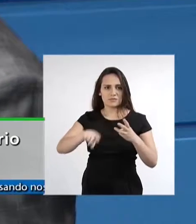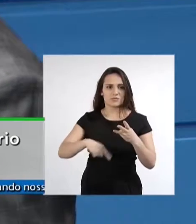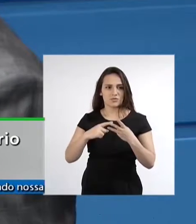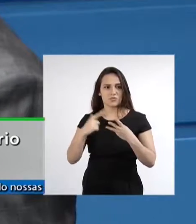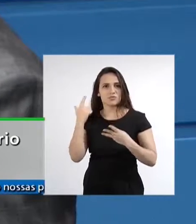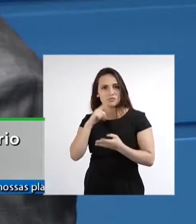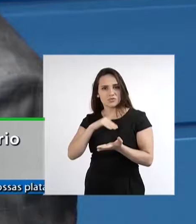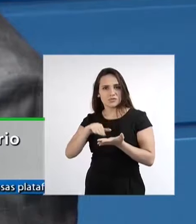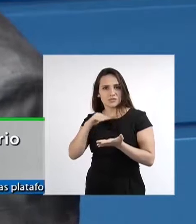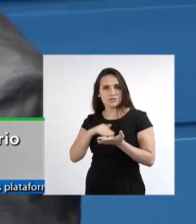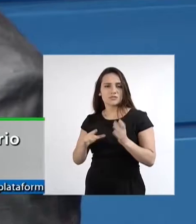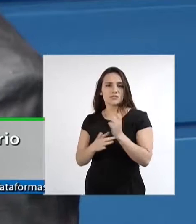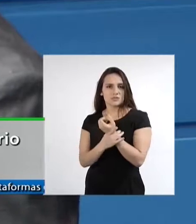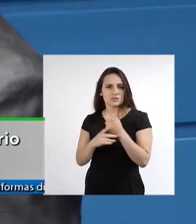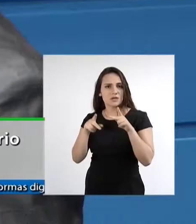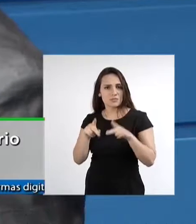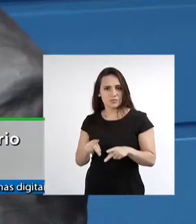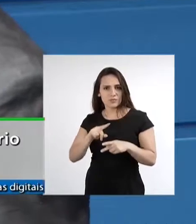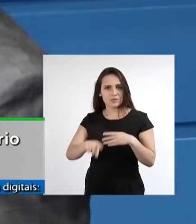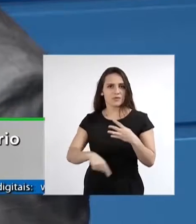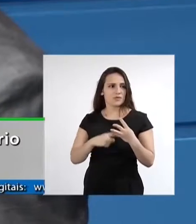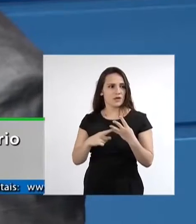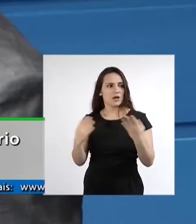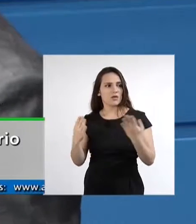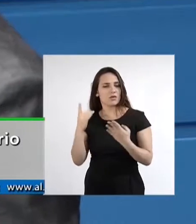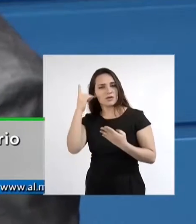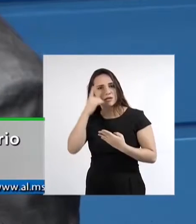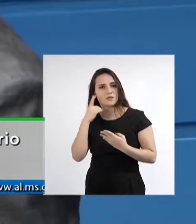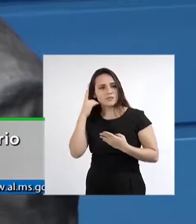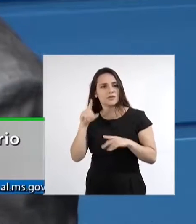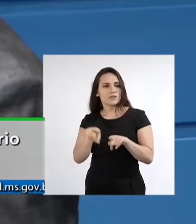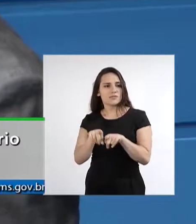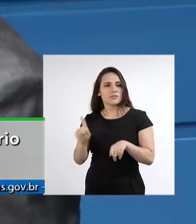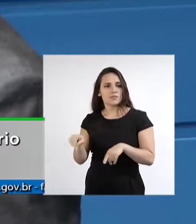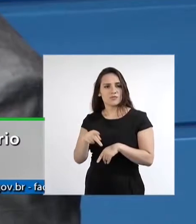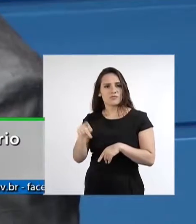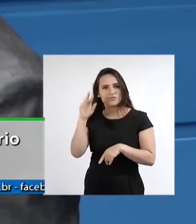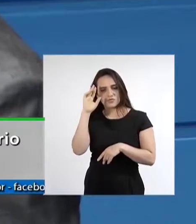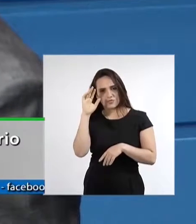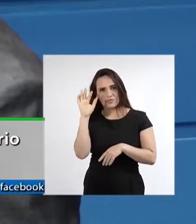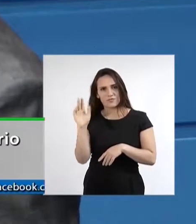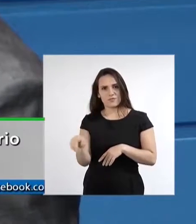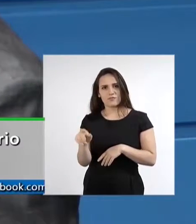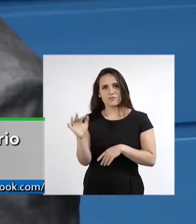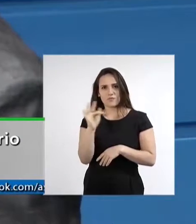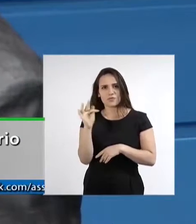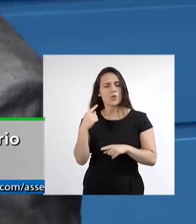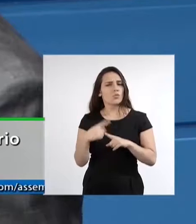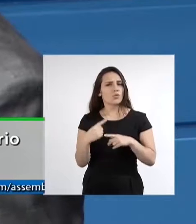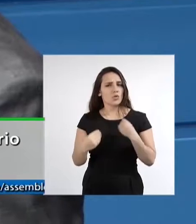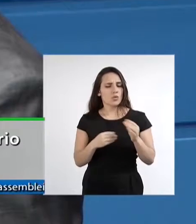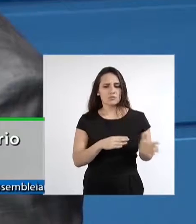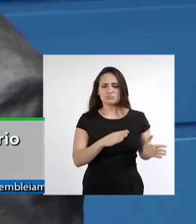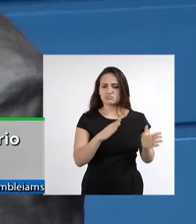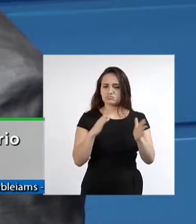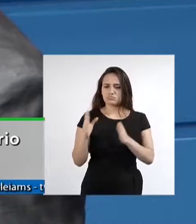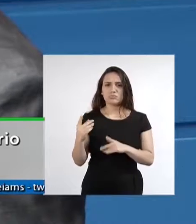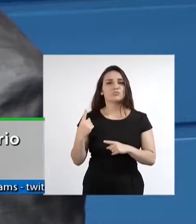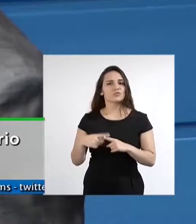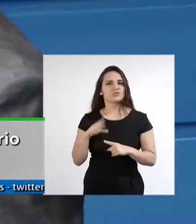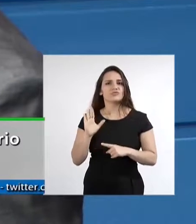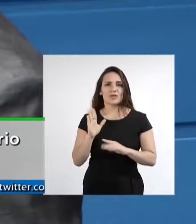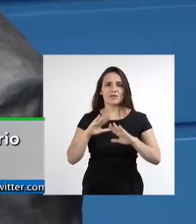a secretário de Segurança Pública, se chegou a ser professor universitário, porque um dia Vossa Excelência também passou nos